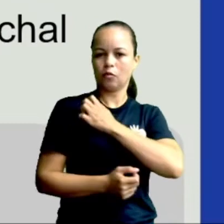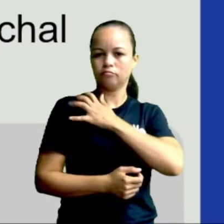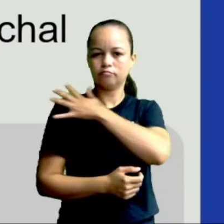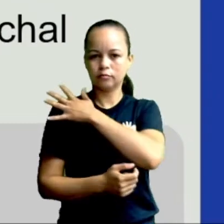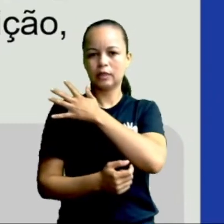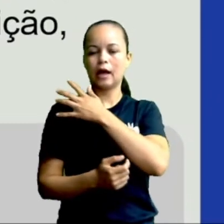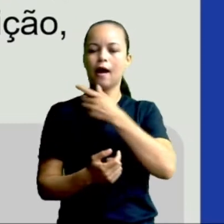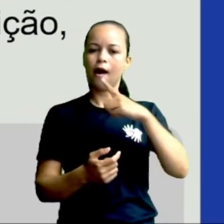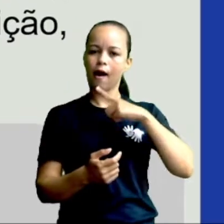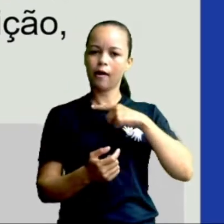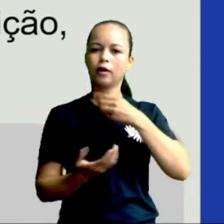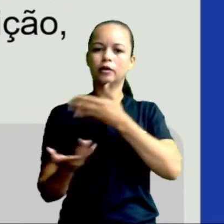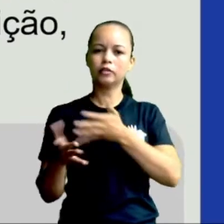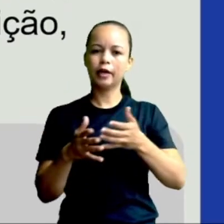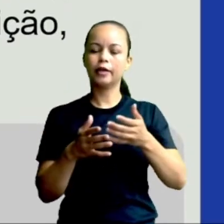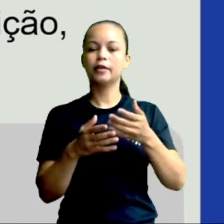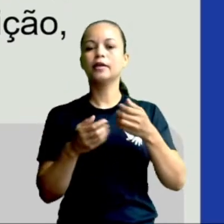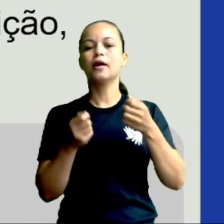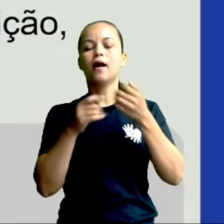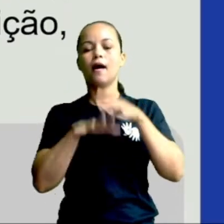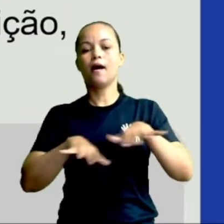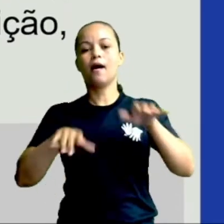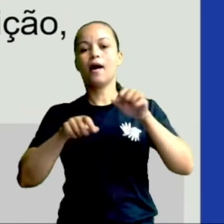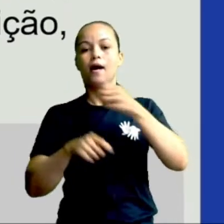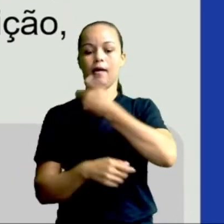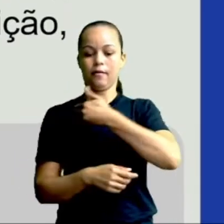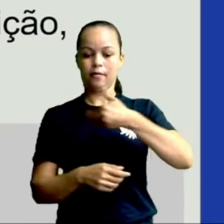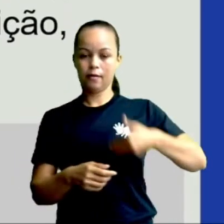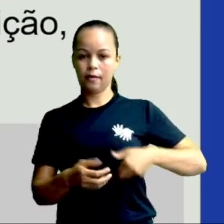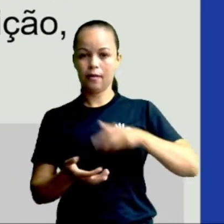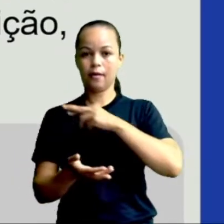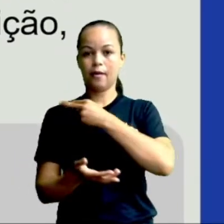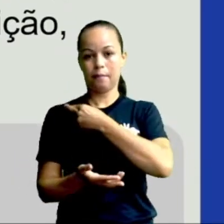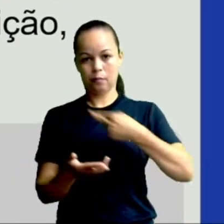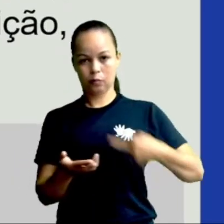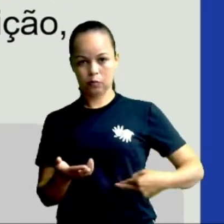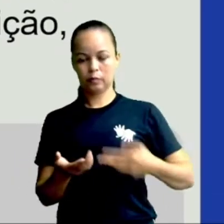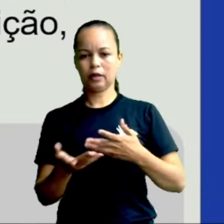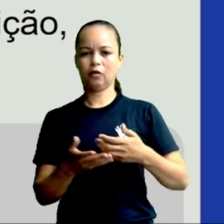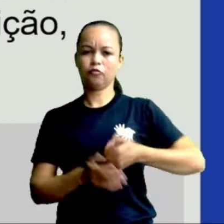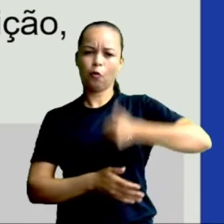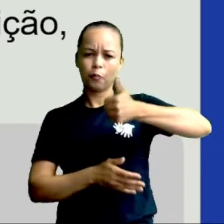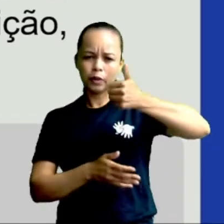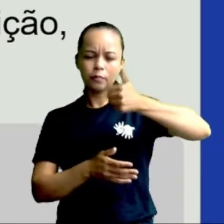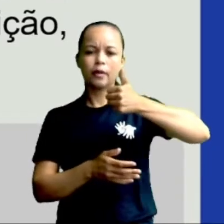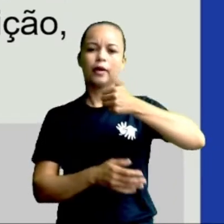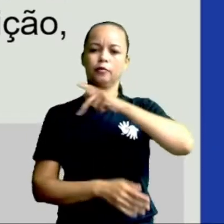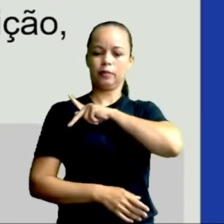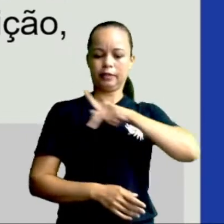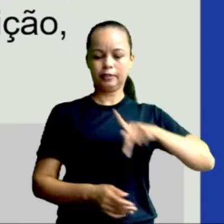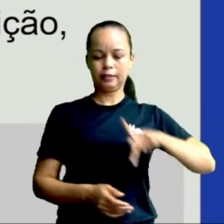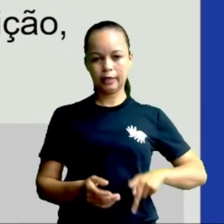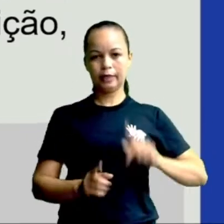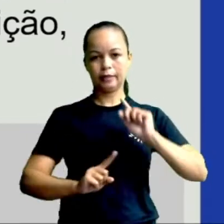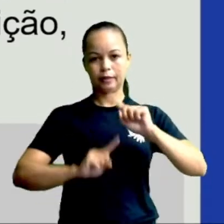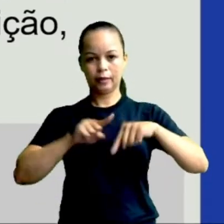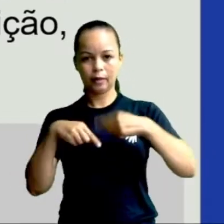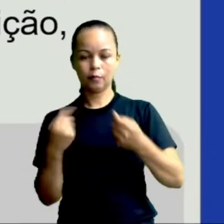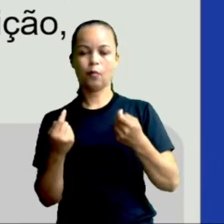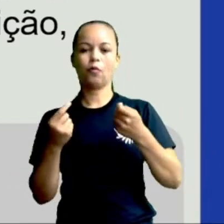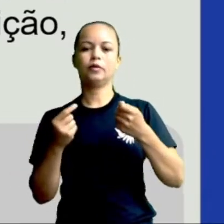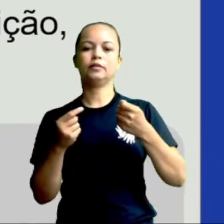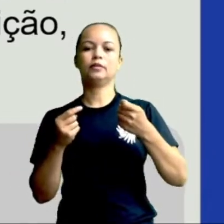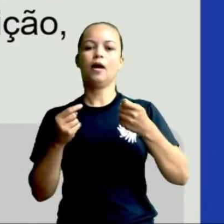República, tá? Foi o principal nome, foi o primeiro presidente, na verdade, né, após a proclamação da